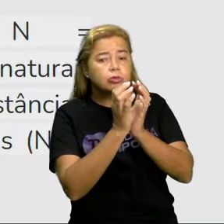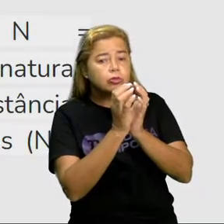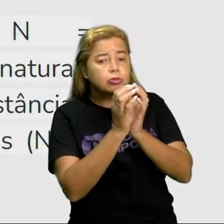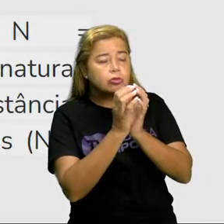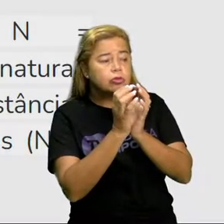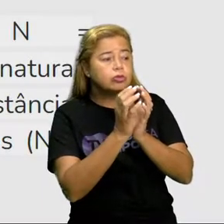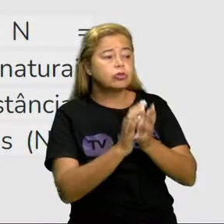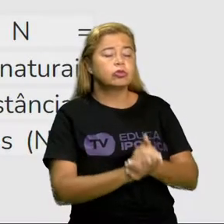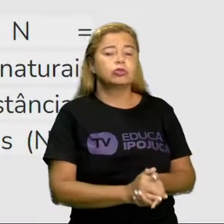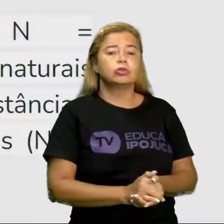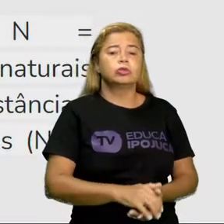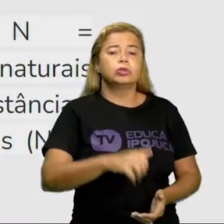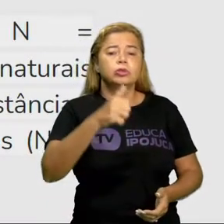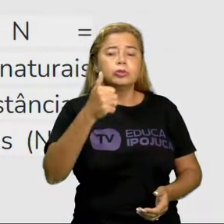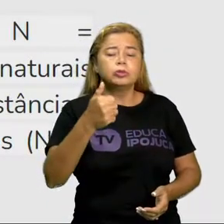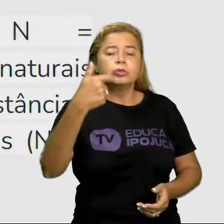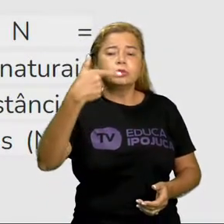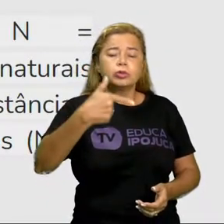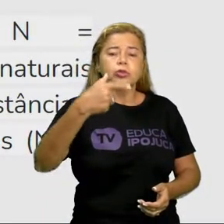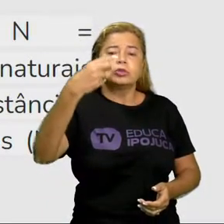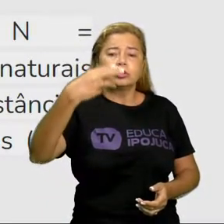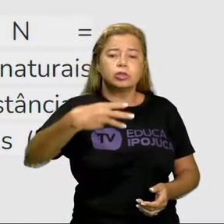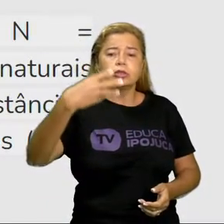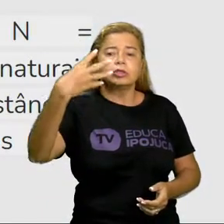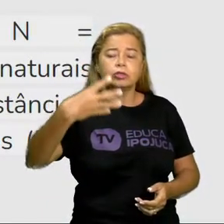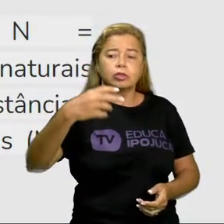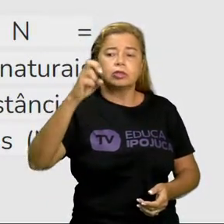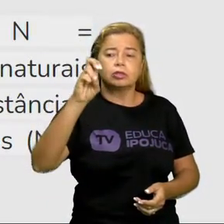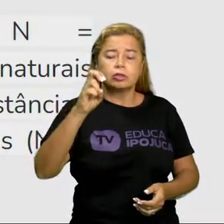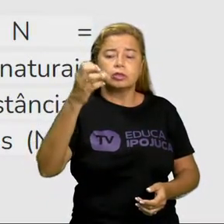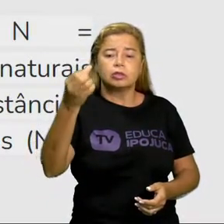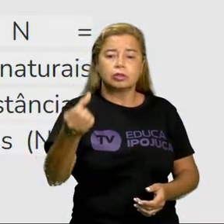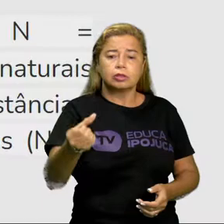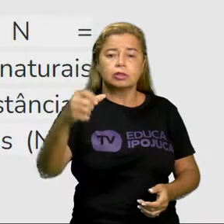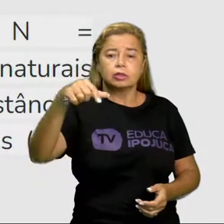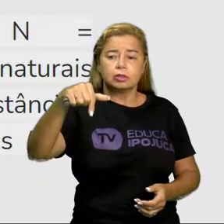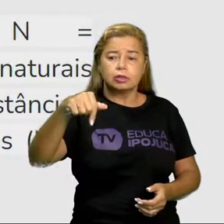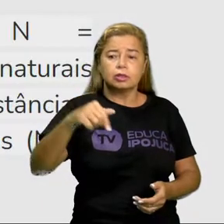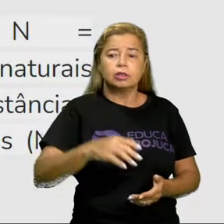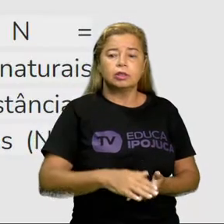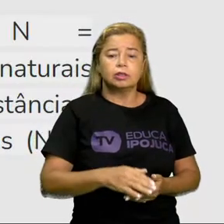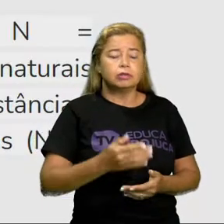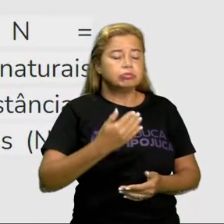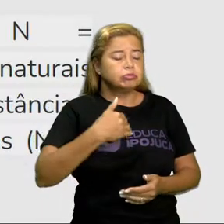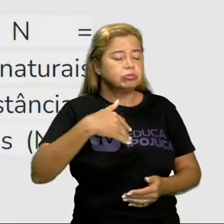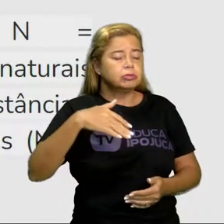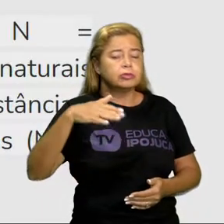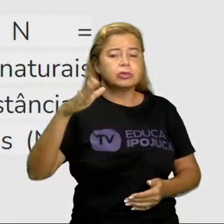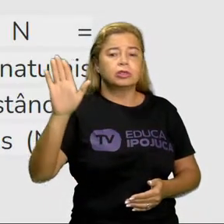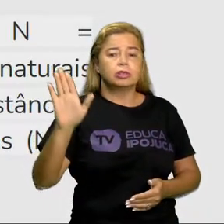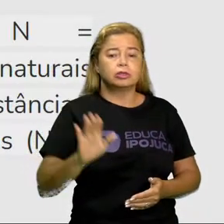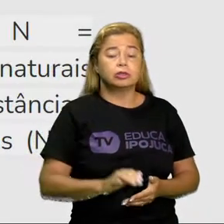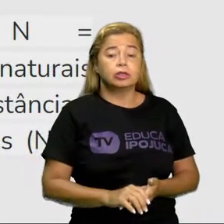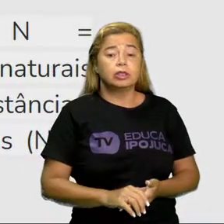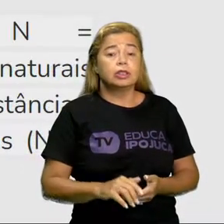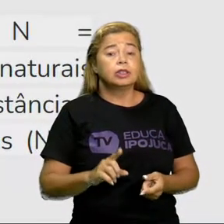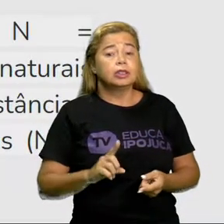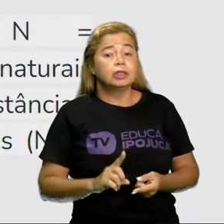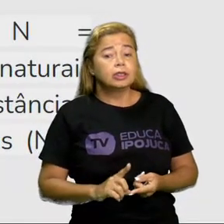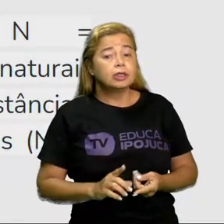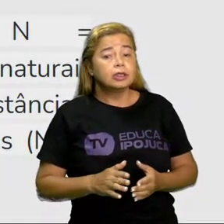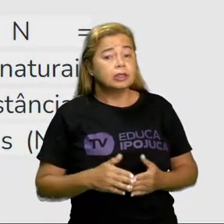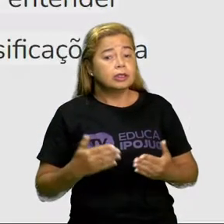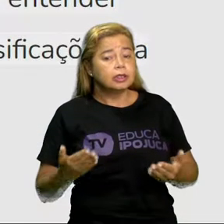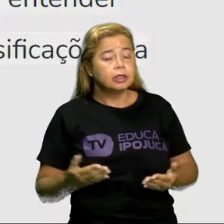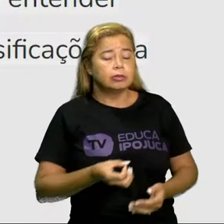ó. 1, 2, 3, 4, também segue infinito. Mas o zero, ele também faz parte dos números naturais,